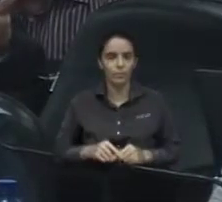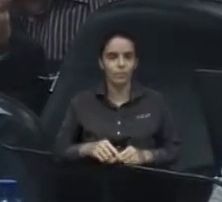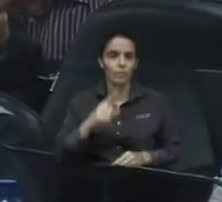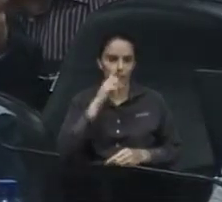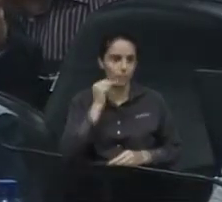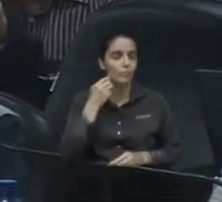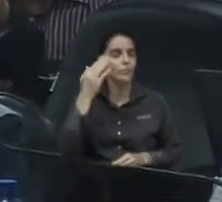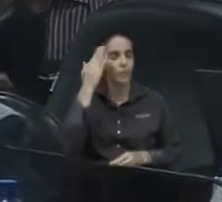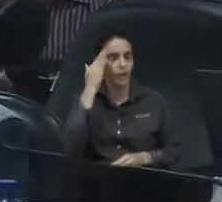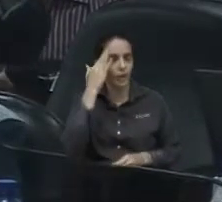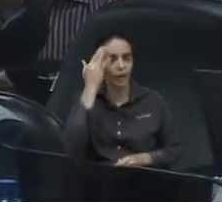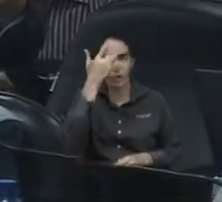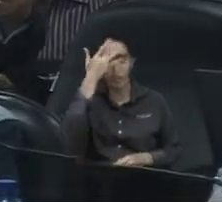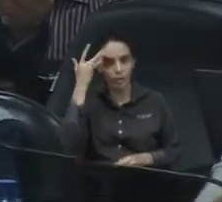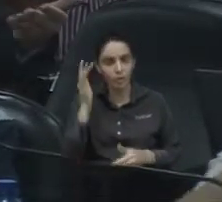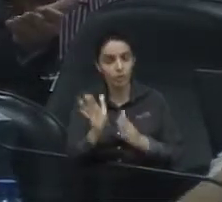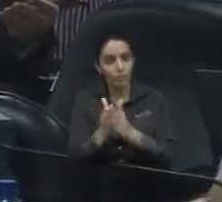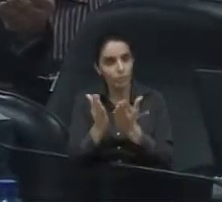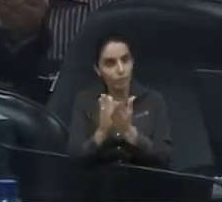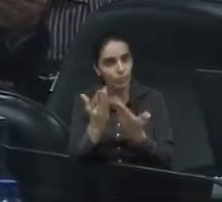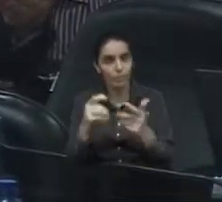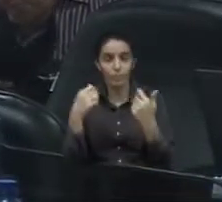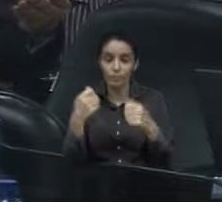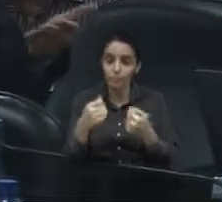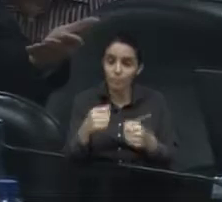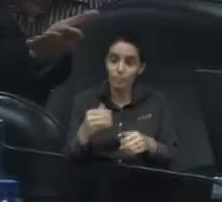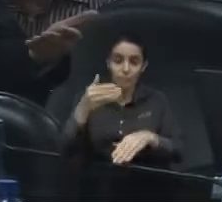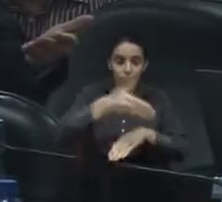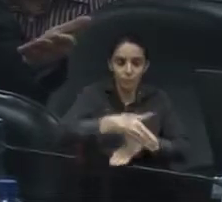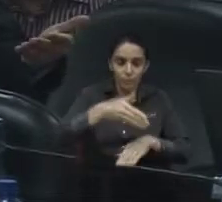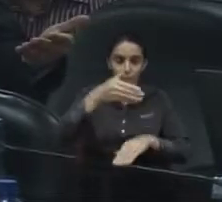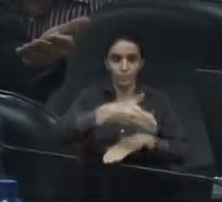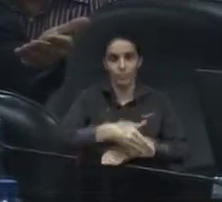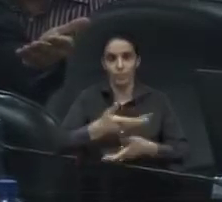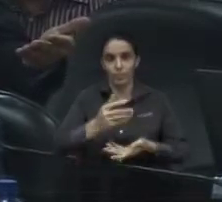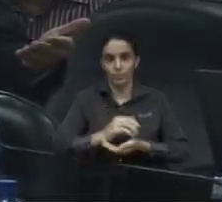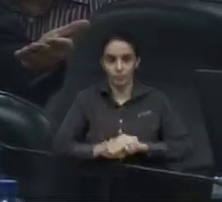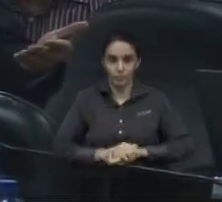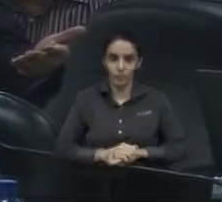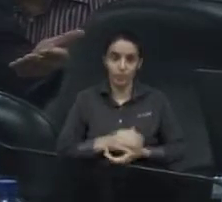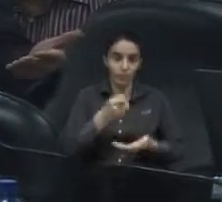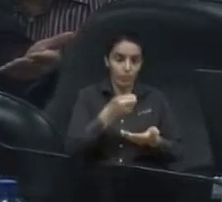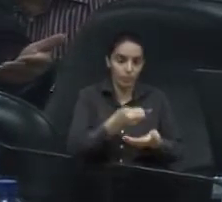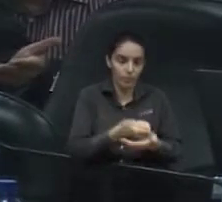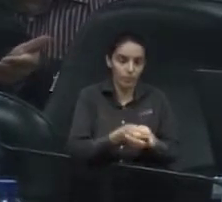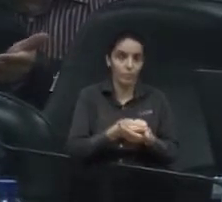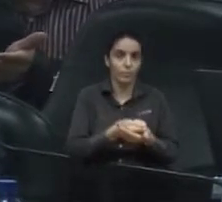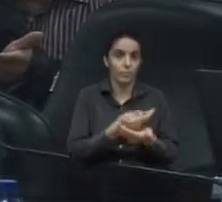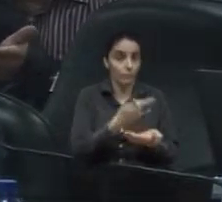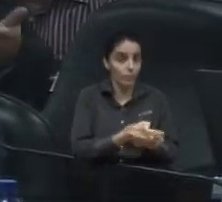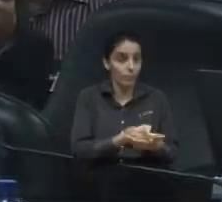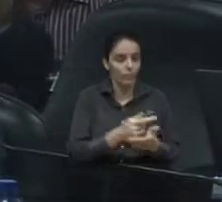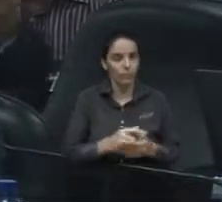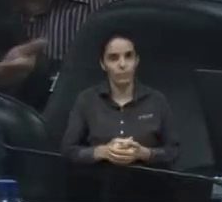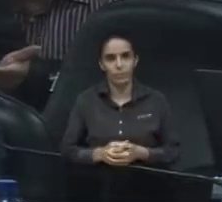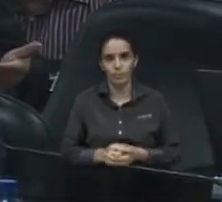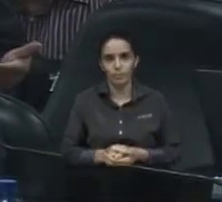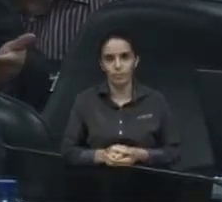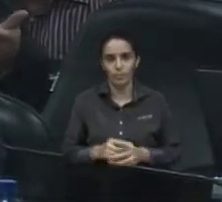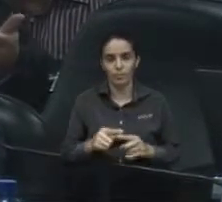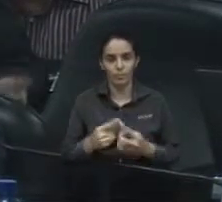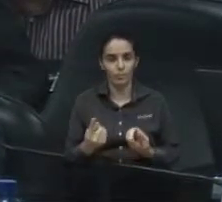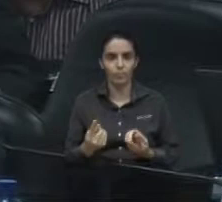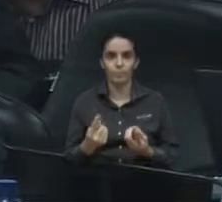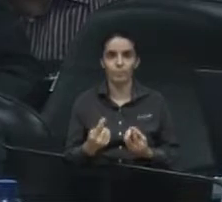humilde, ela é uma válvula de escape para ela, onde comprar. mas é